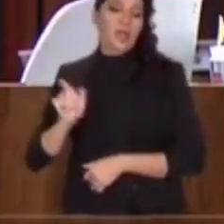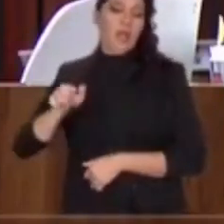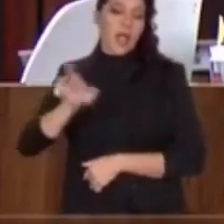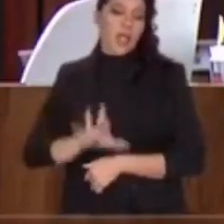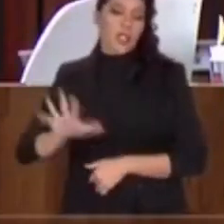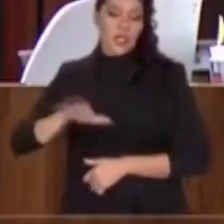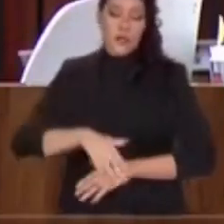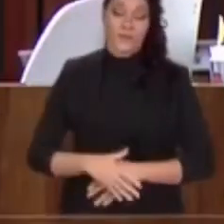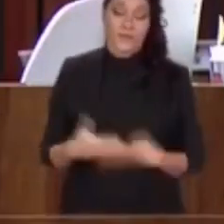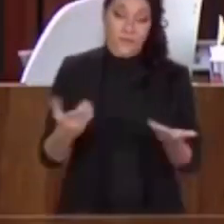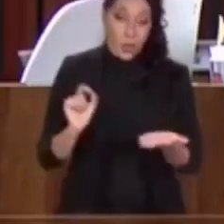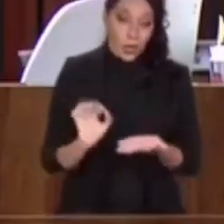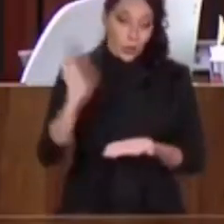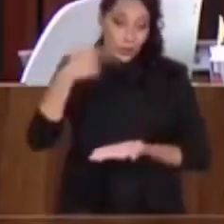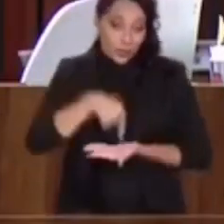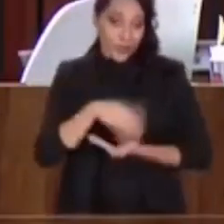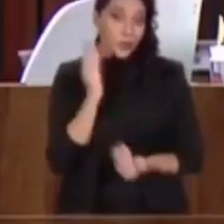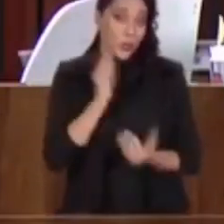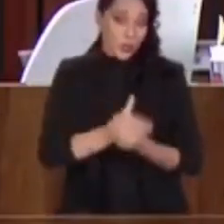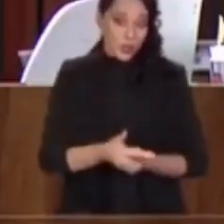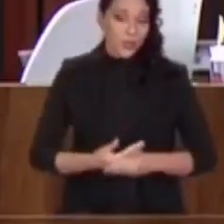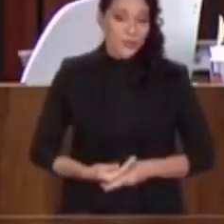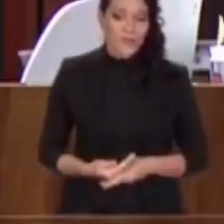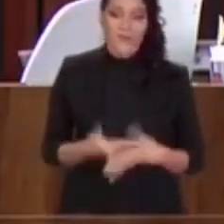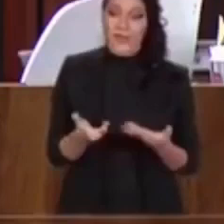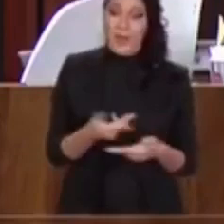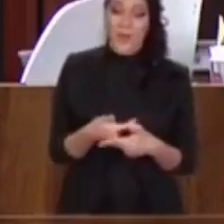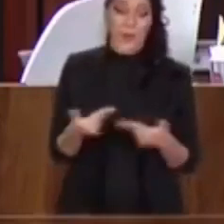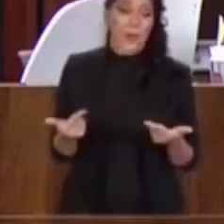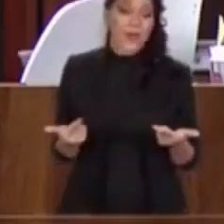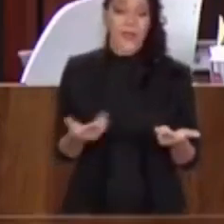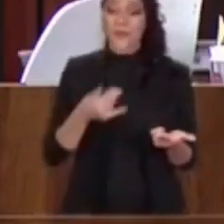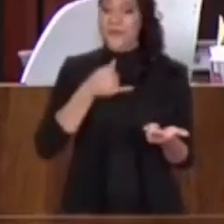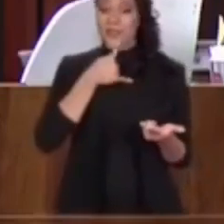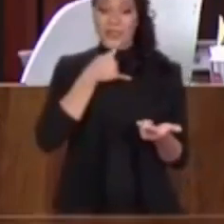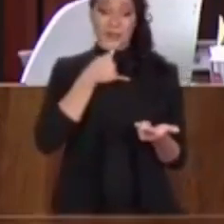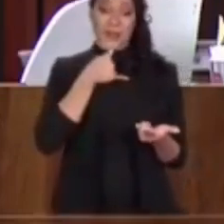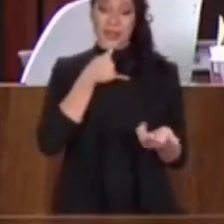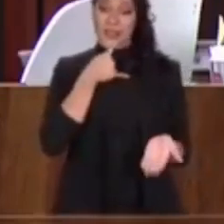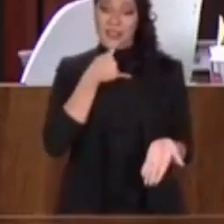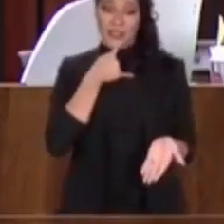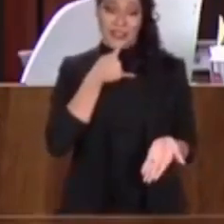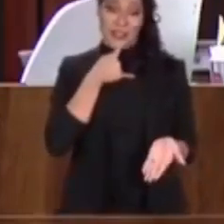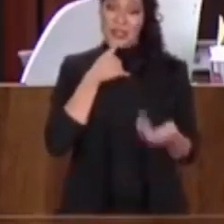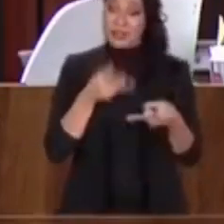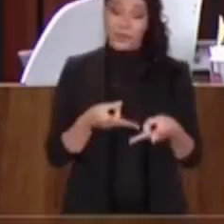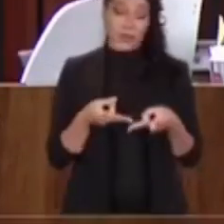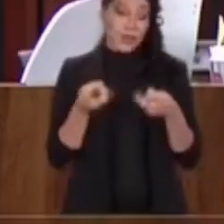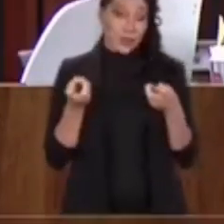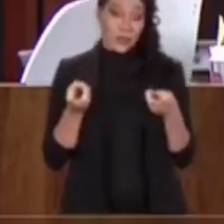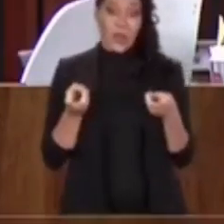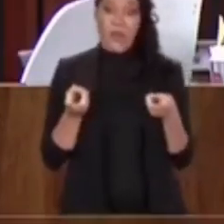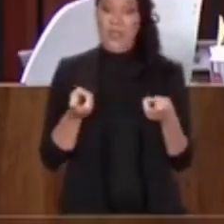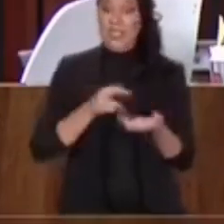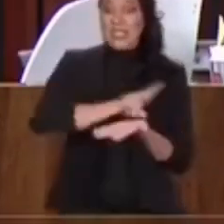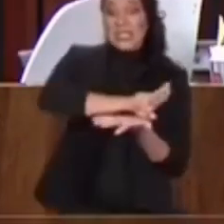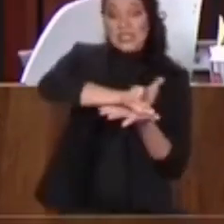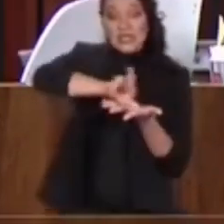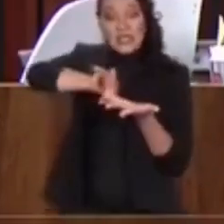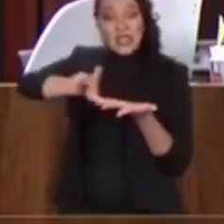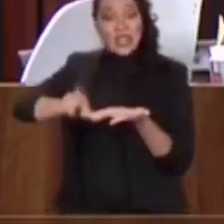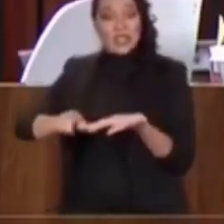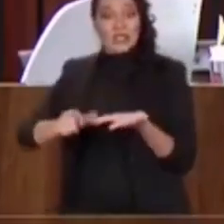o que acontece aqui é algo que infelizmente nós verificamos em várias